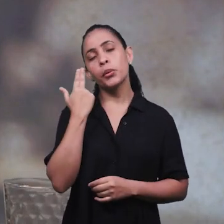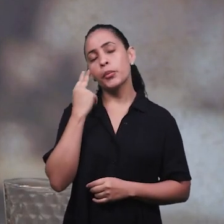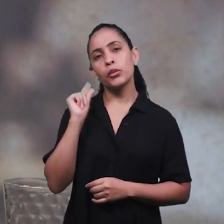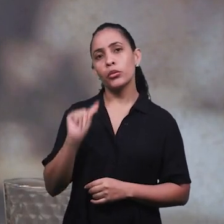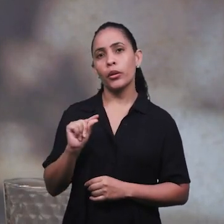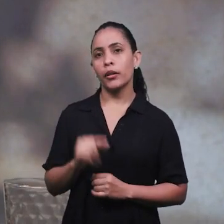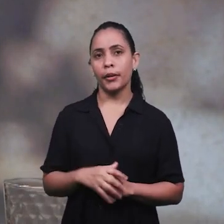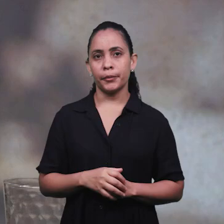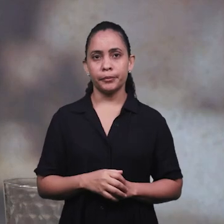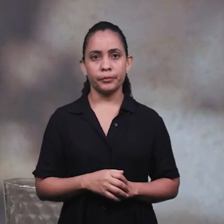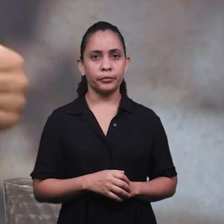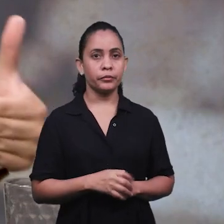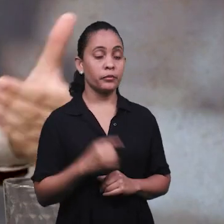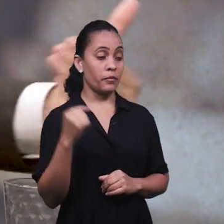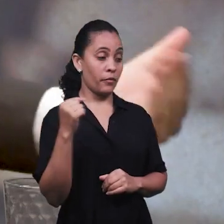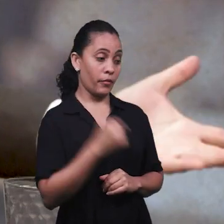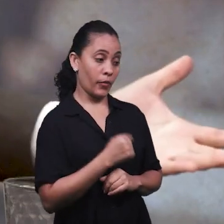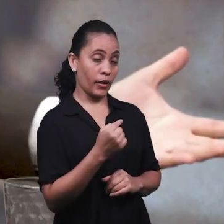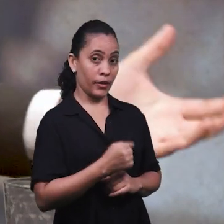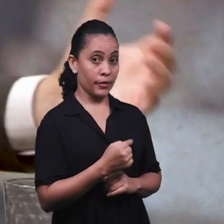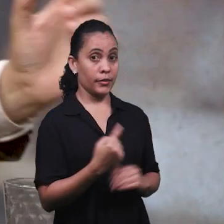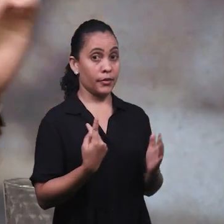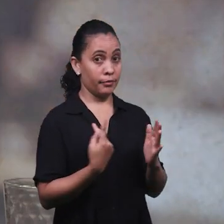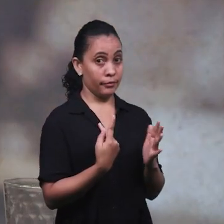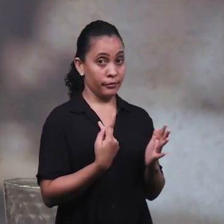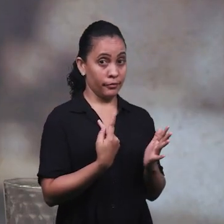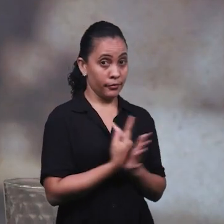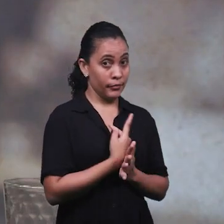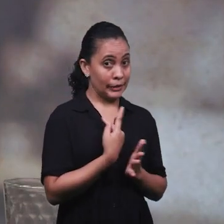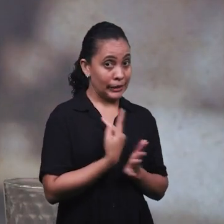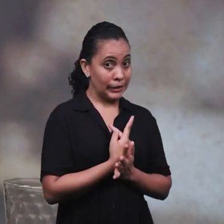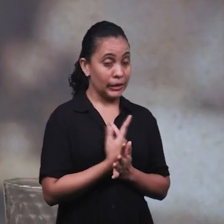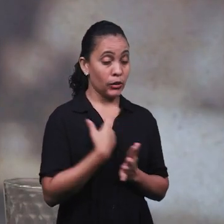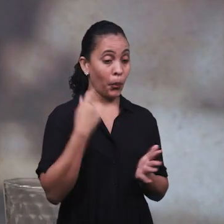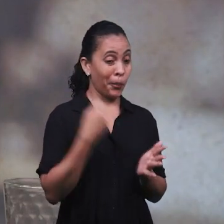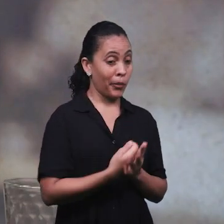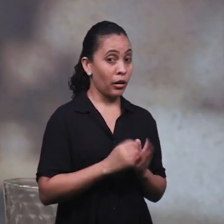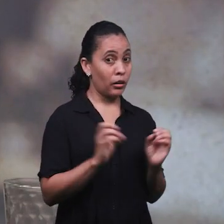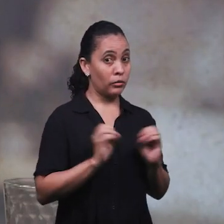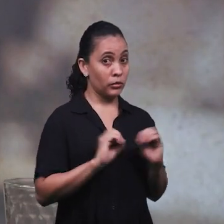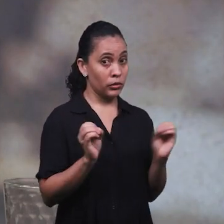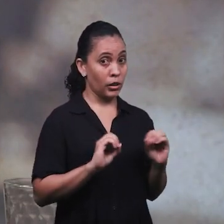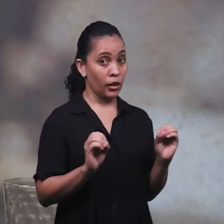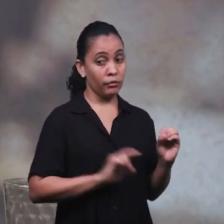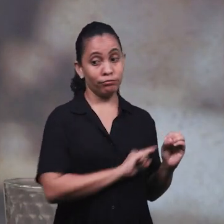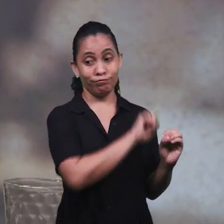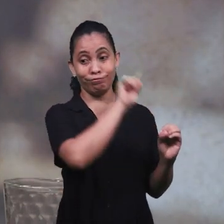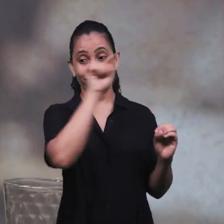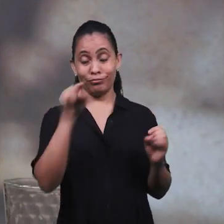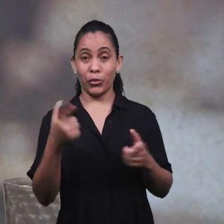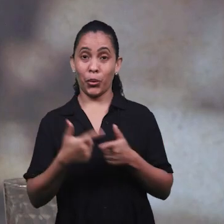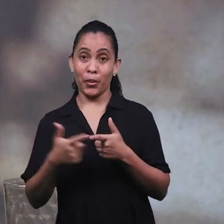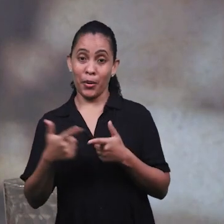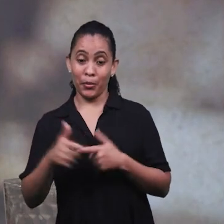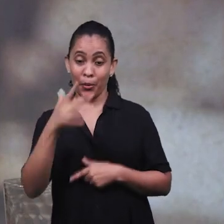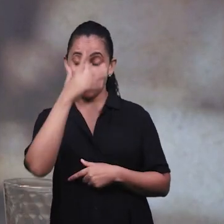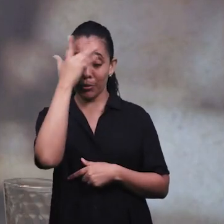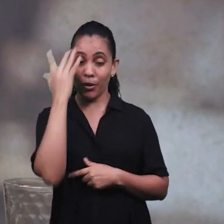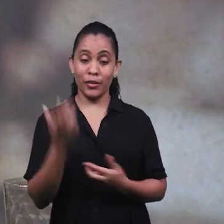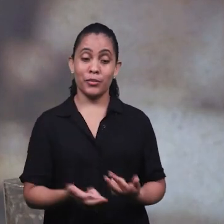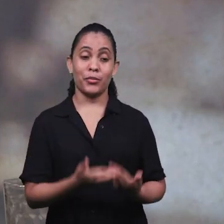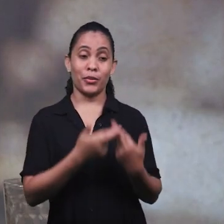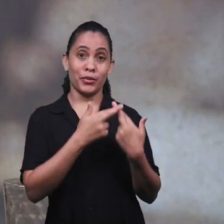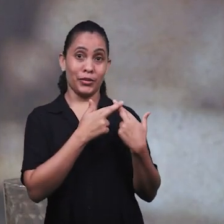é, o locatário, ele sendo um infrator, ele vai gerar consequências para o proprietário, ele vai descumprir